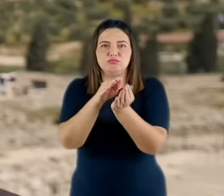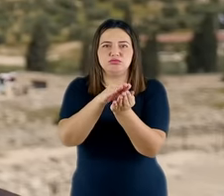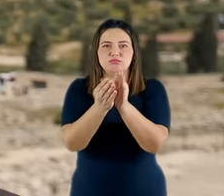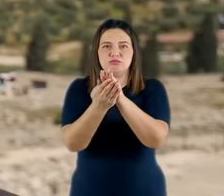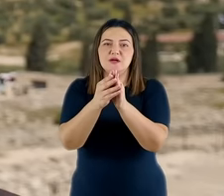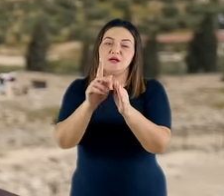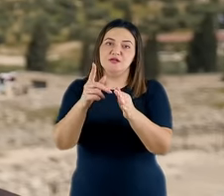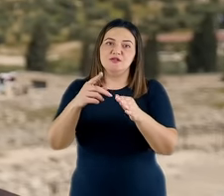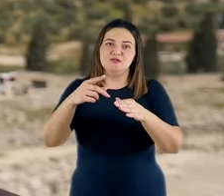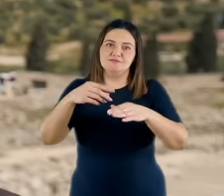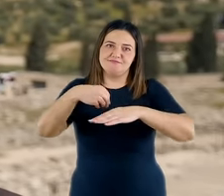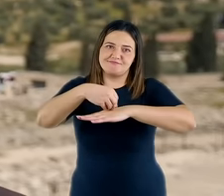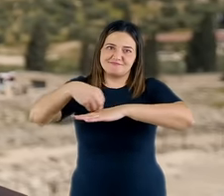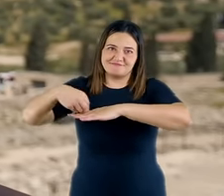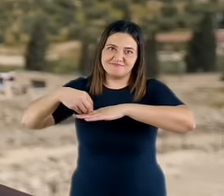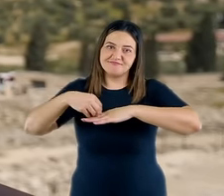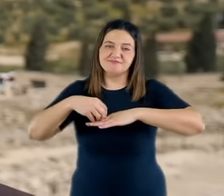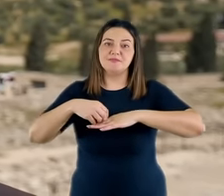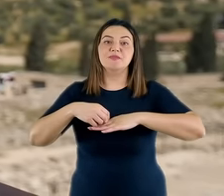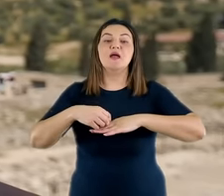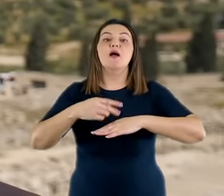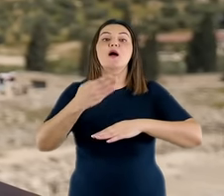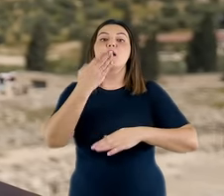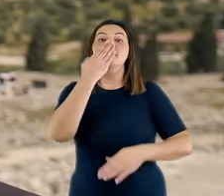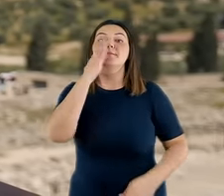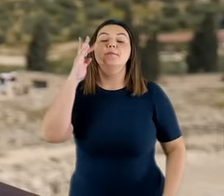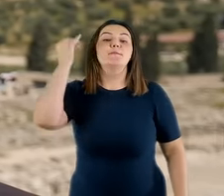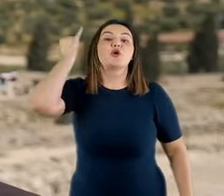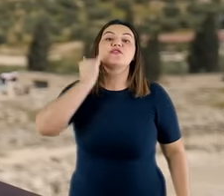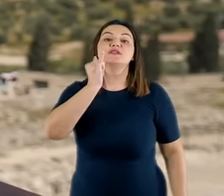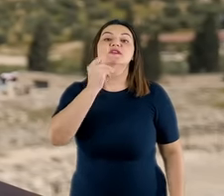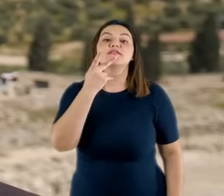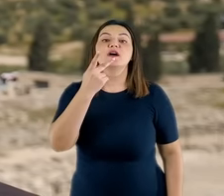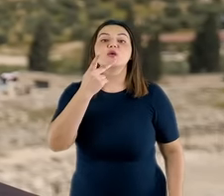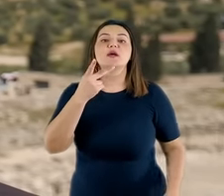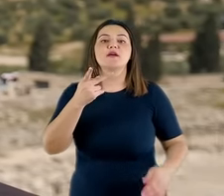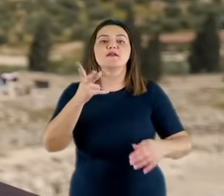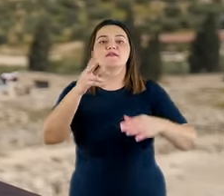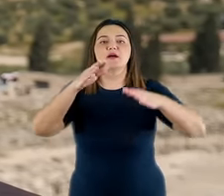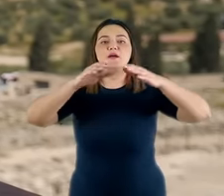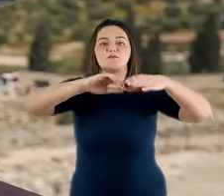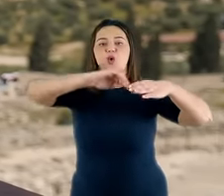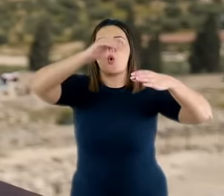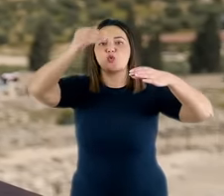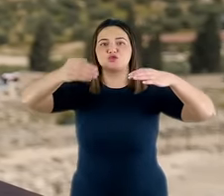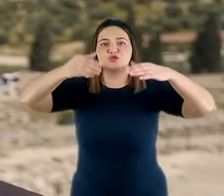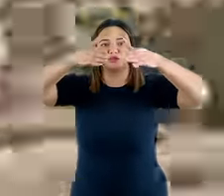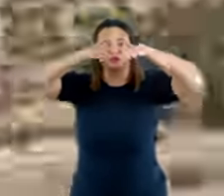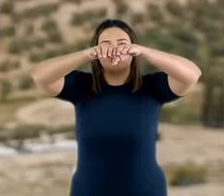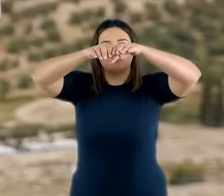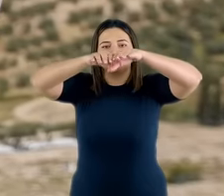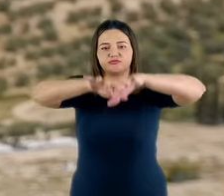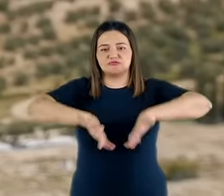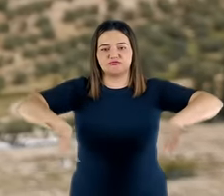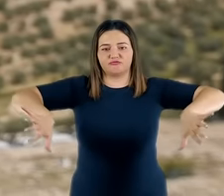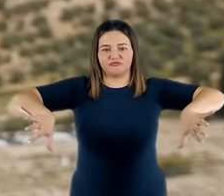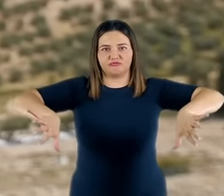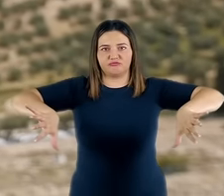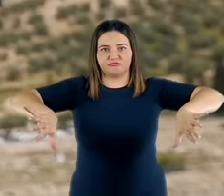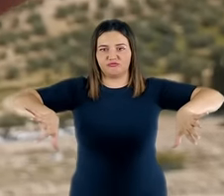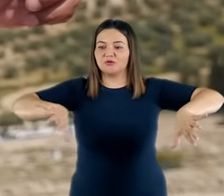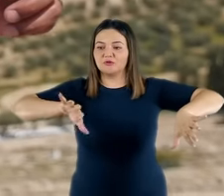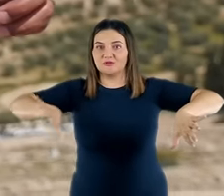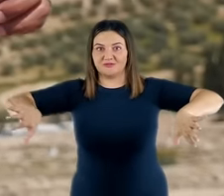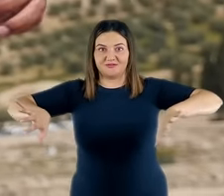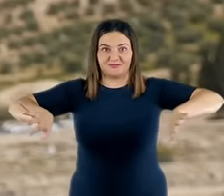quebra-cabeças. Geologicamente falando, é isso que nós temos aqui. E a profecia diz que essas rochas separarão, o monte vai fender, uma parte vai para o